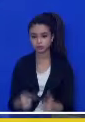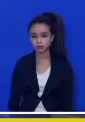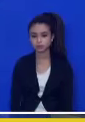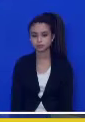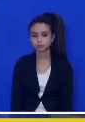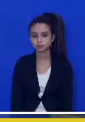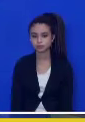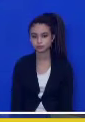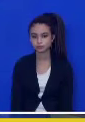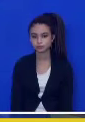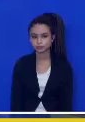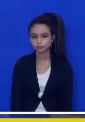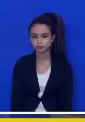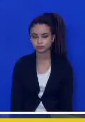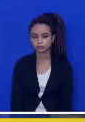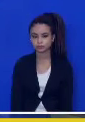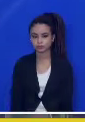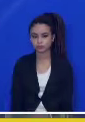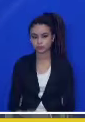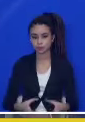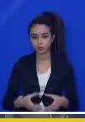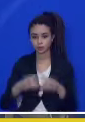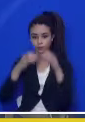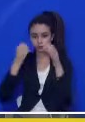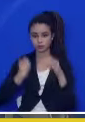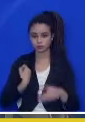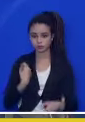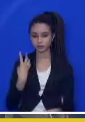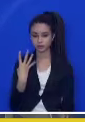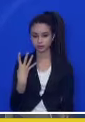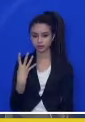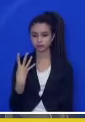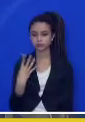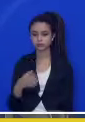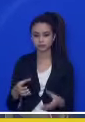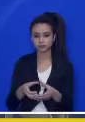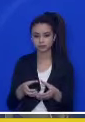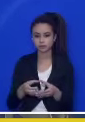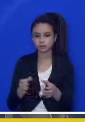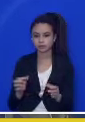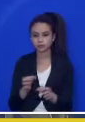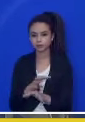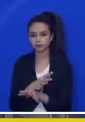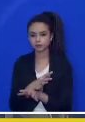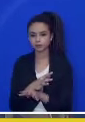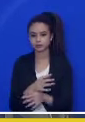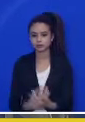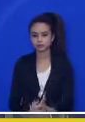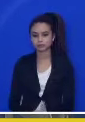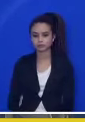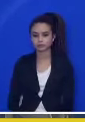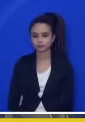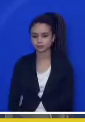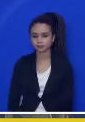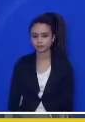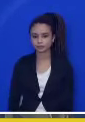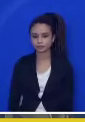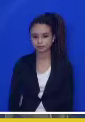Suporte do globo número 4. Bolas posicionadas. Qual é o seu mês da sorte? A hora é